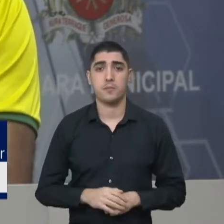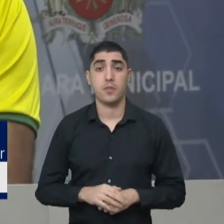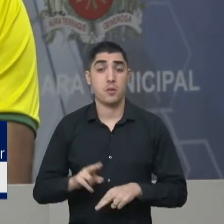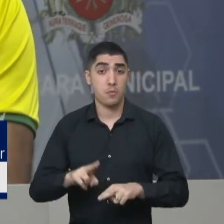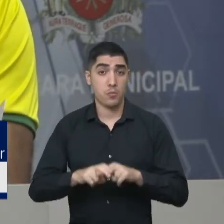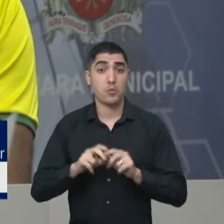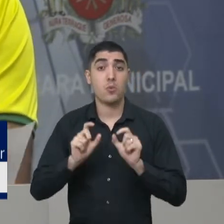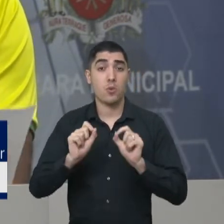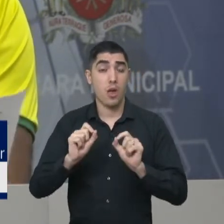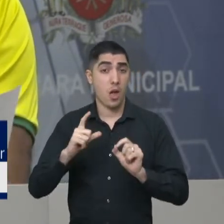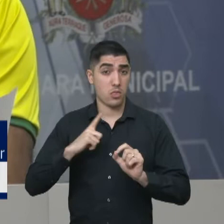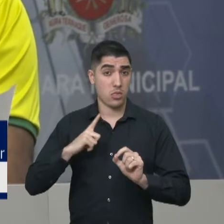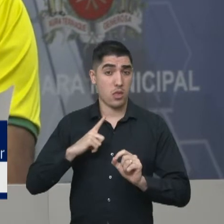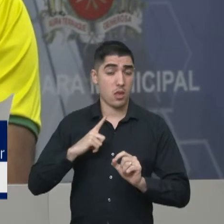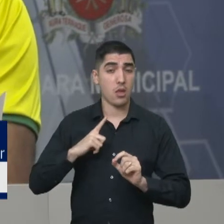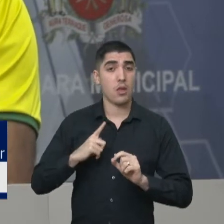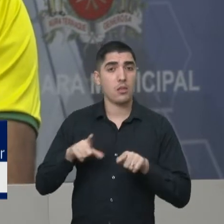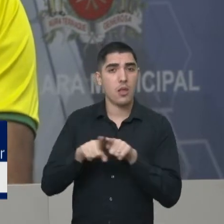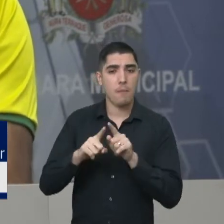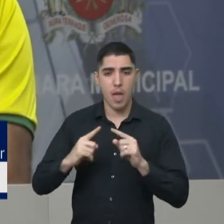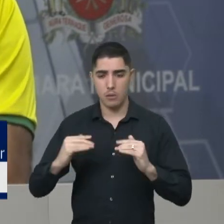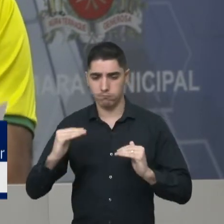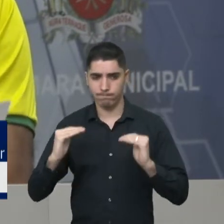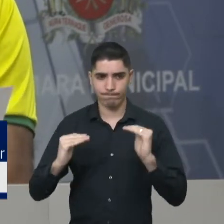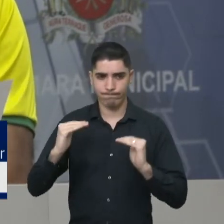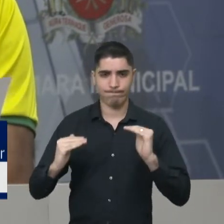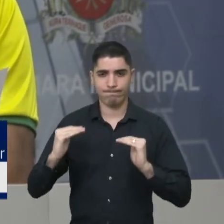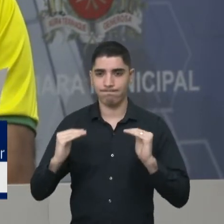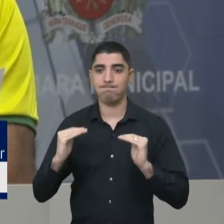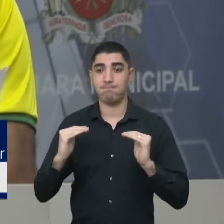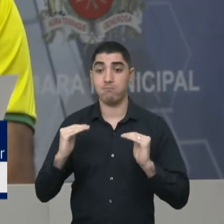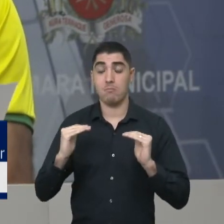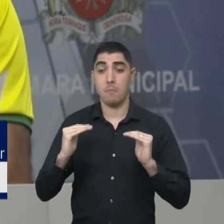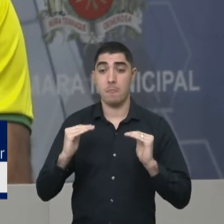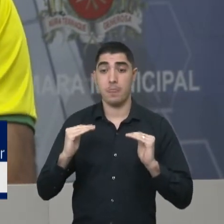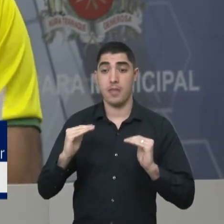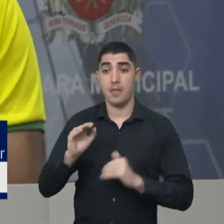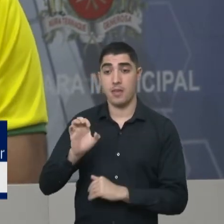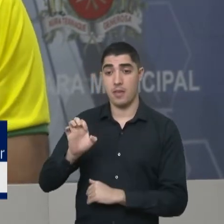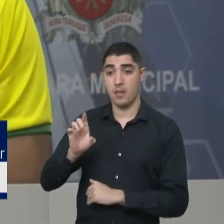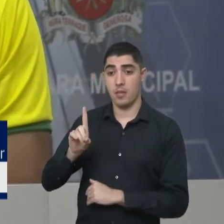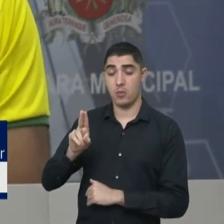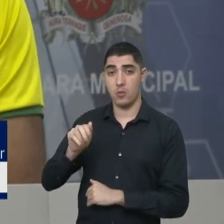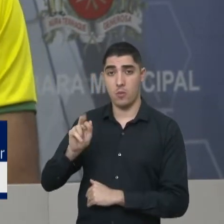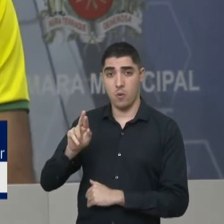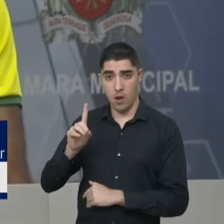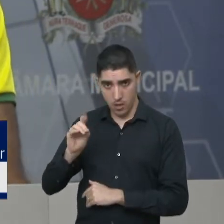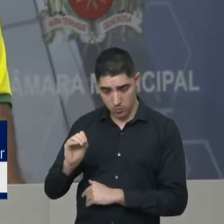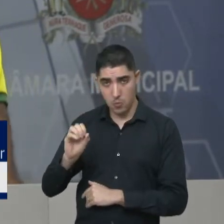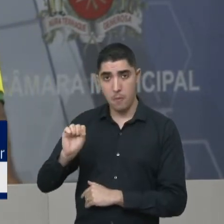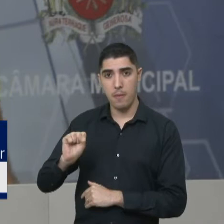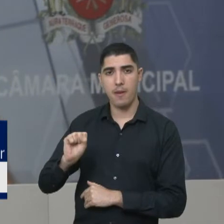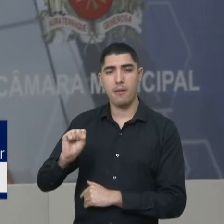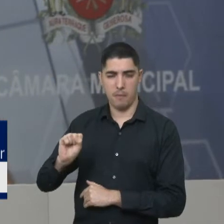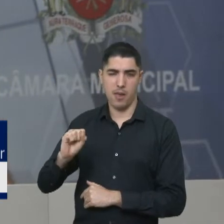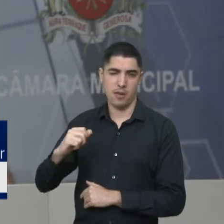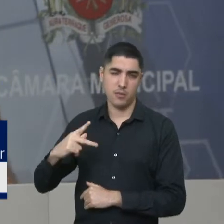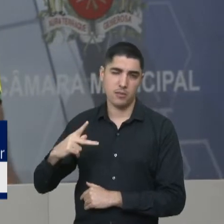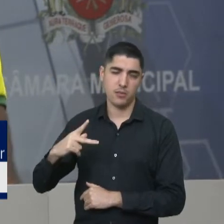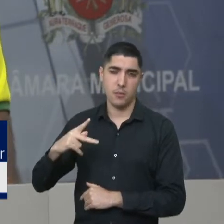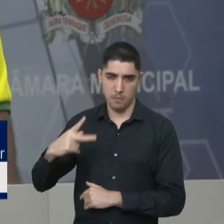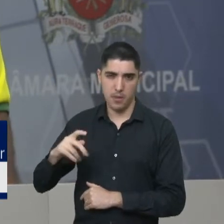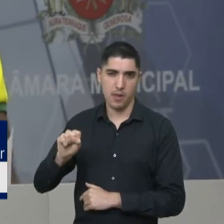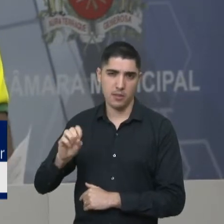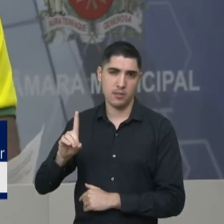está disputando com o Eduardo Ridel, do PSDB. Então, olhando esse cenário